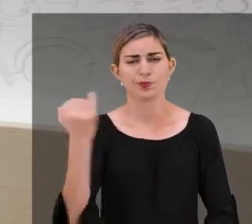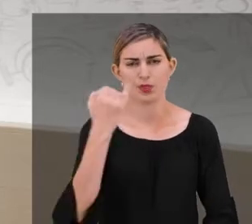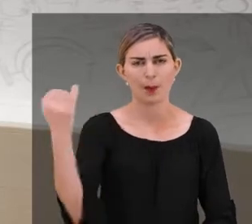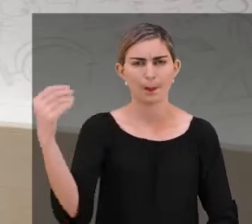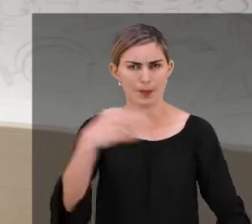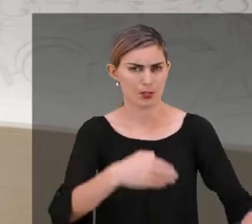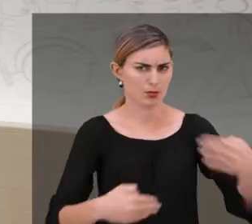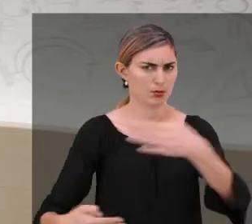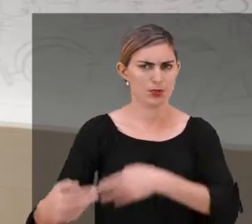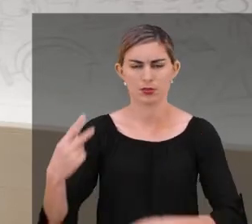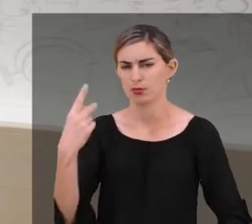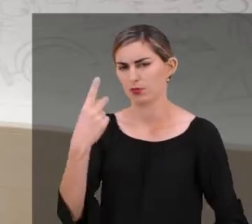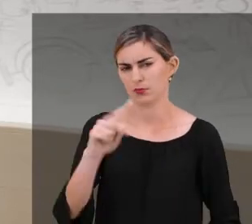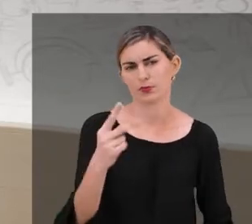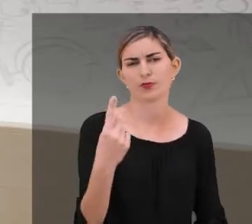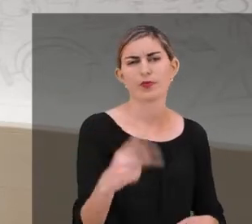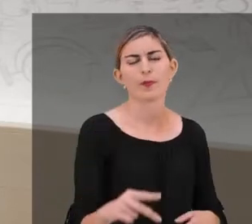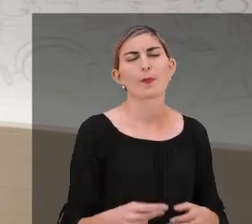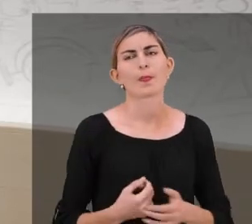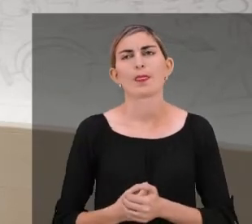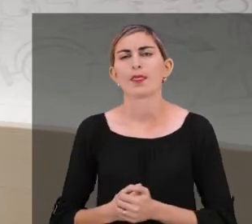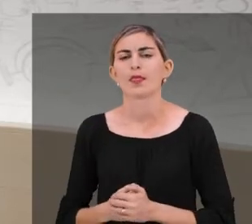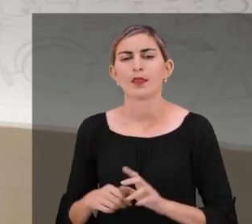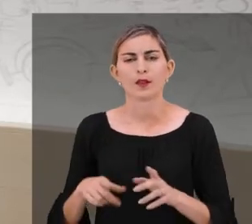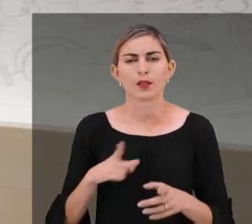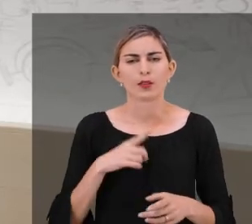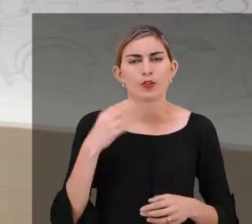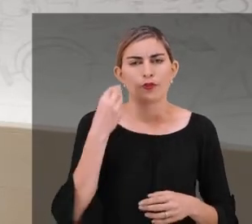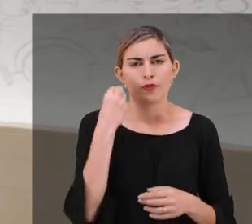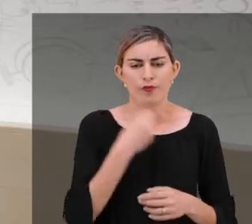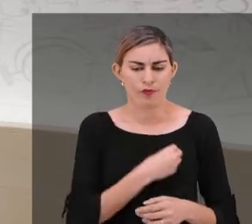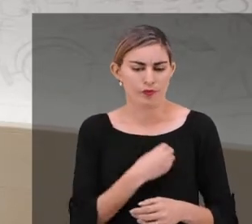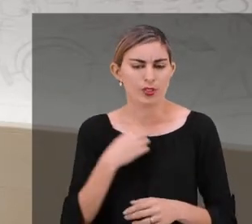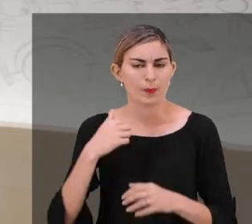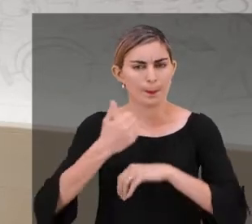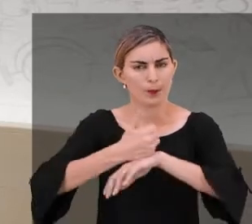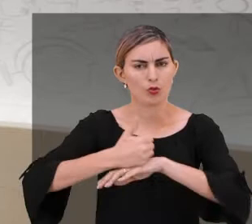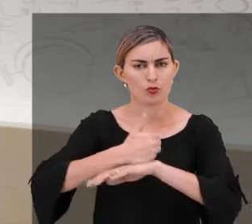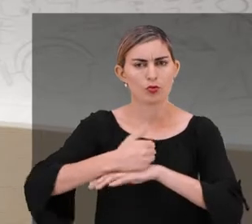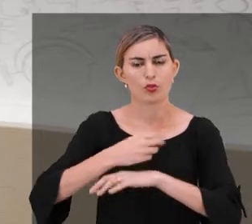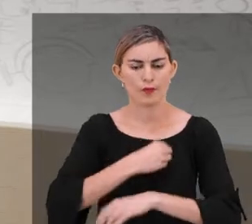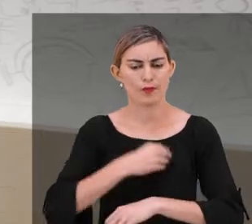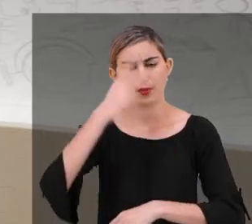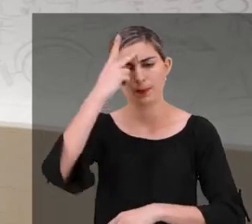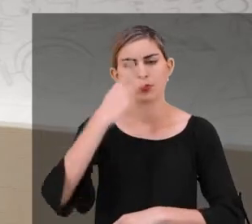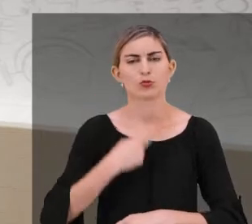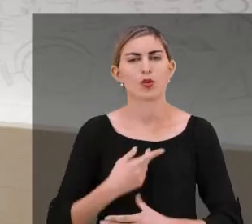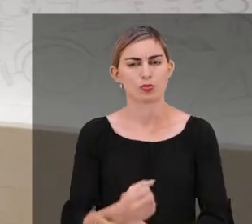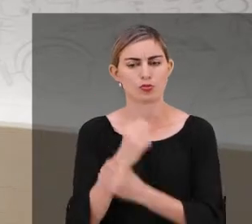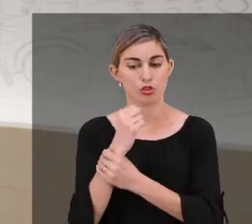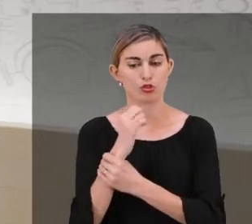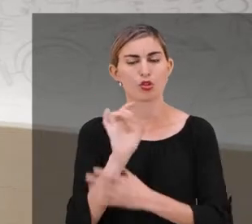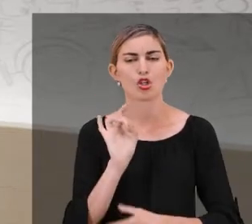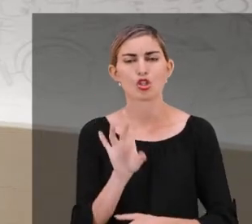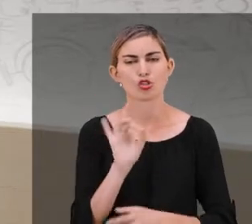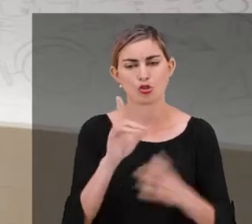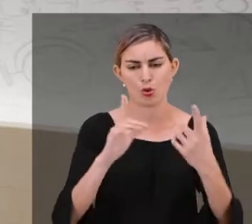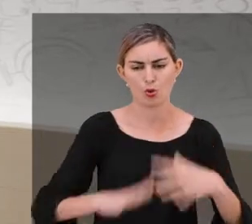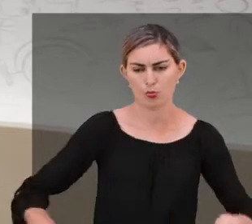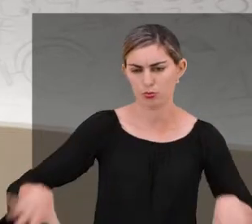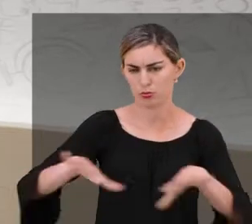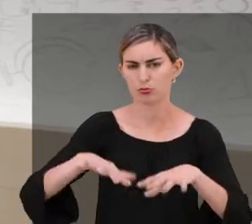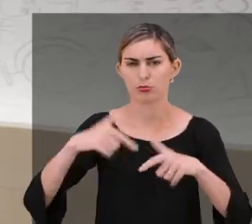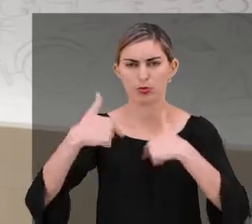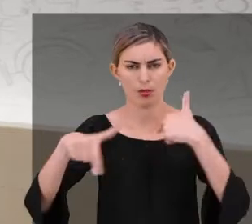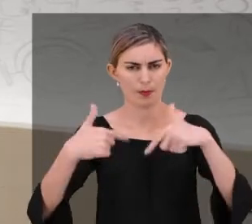suma importância a participação de vocês, tanto para a vida profissional quanto para a vida pessoal. A segurança ela não está